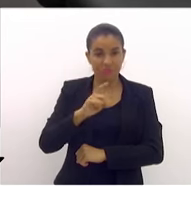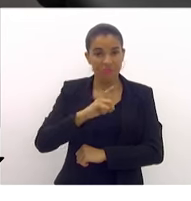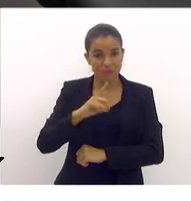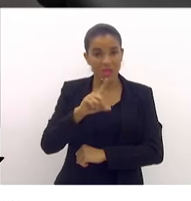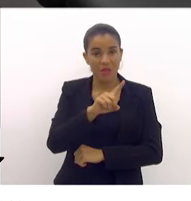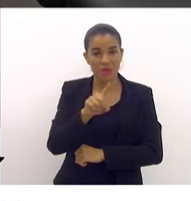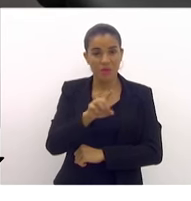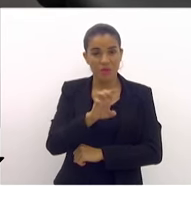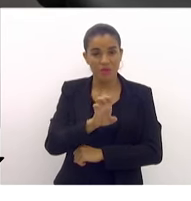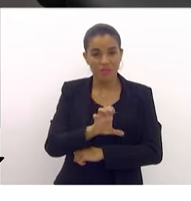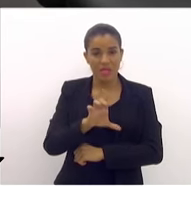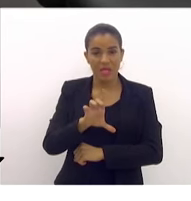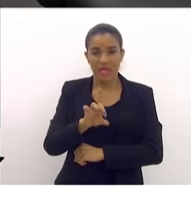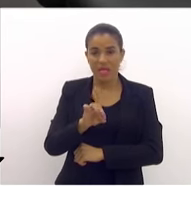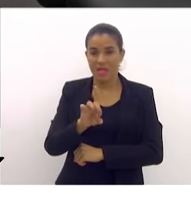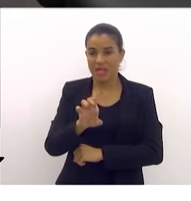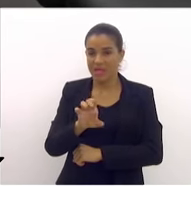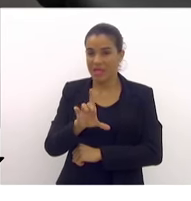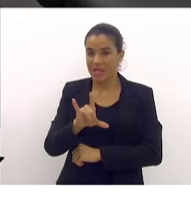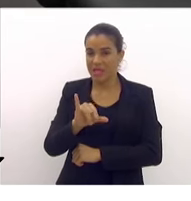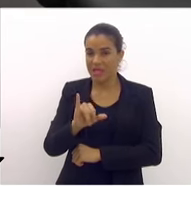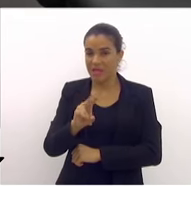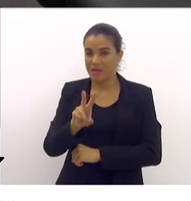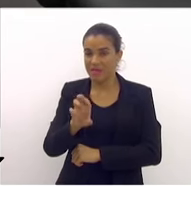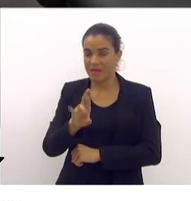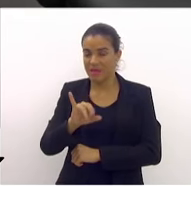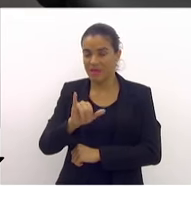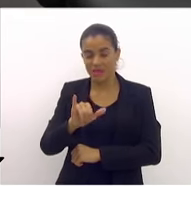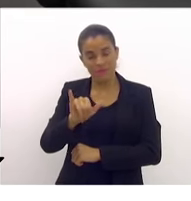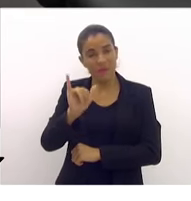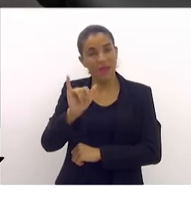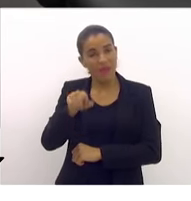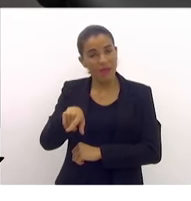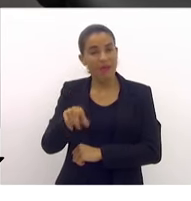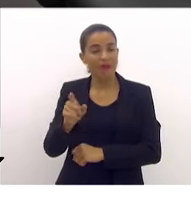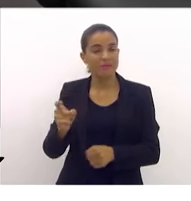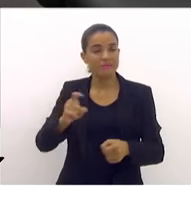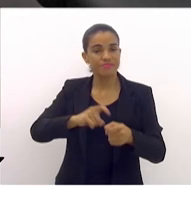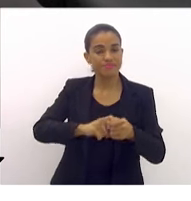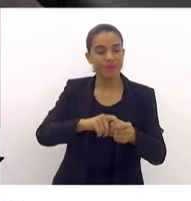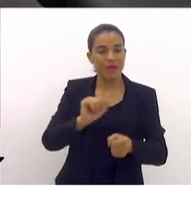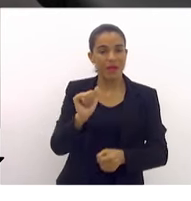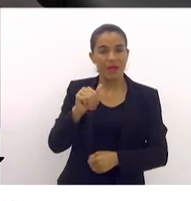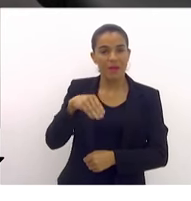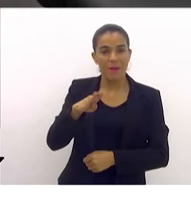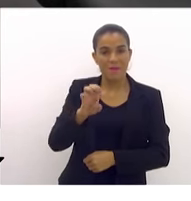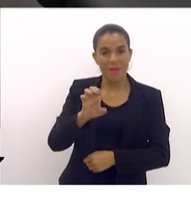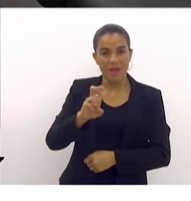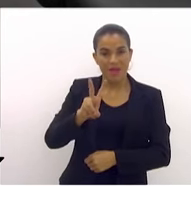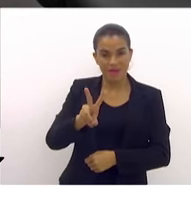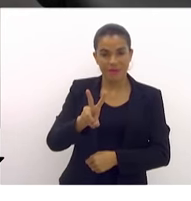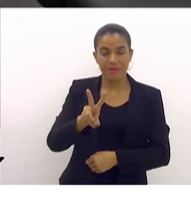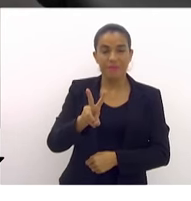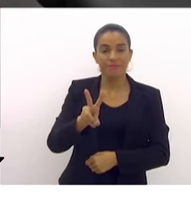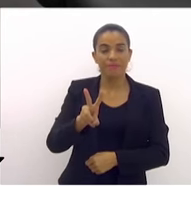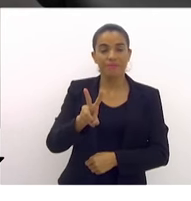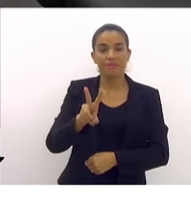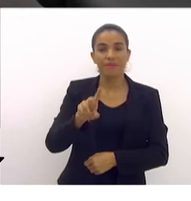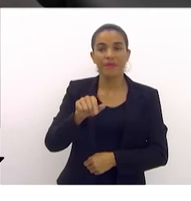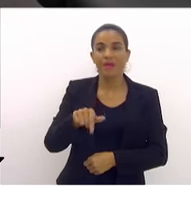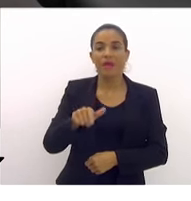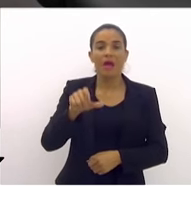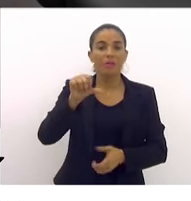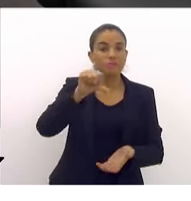O Zé Delivery é uma empresa associada à Ambev. A central da Ambev é lá